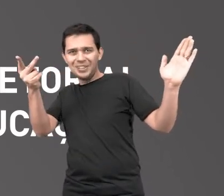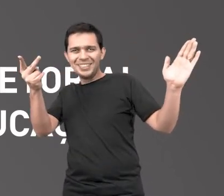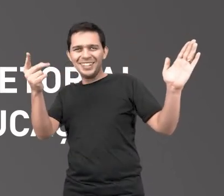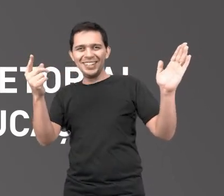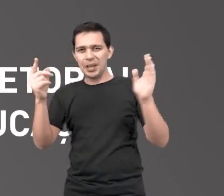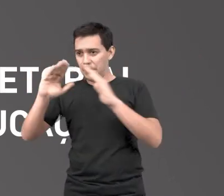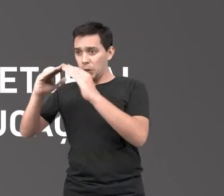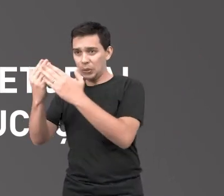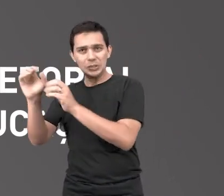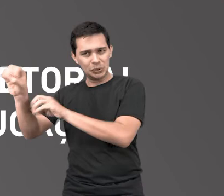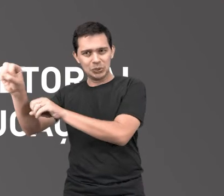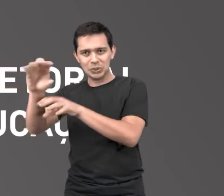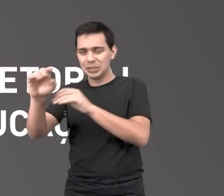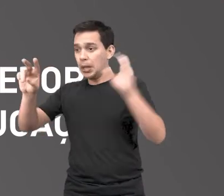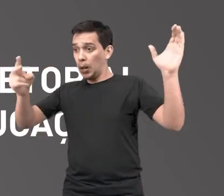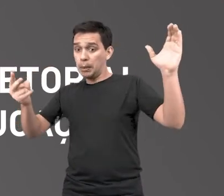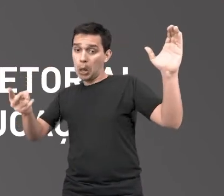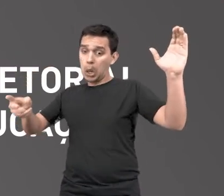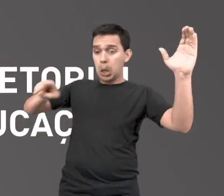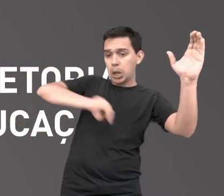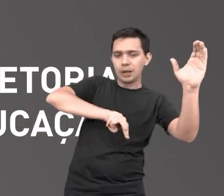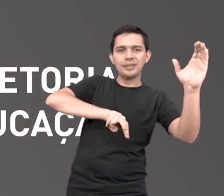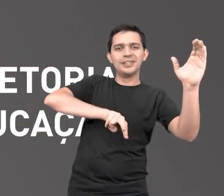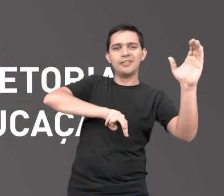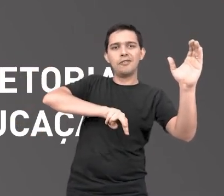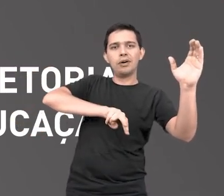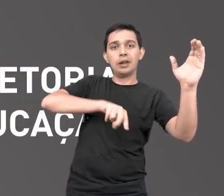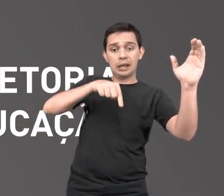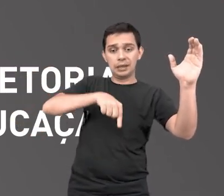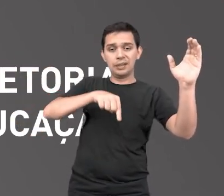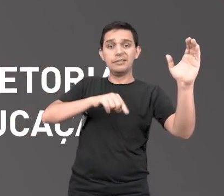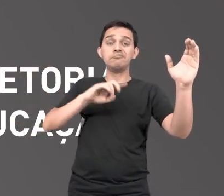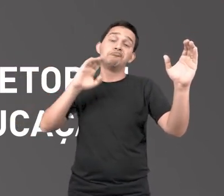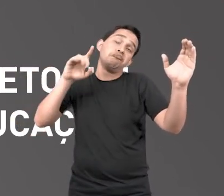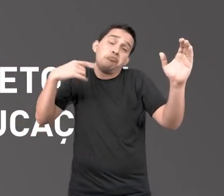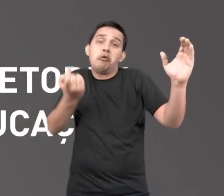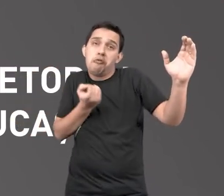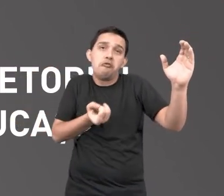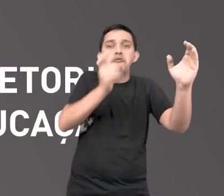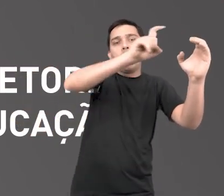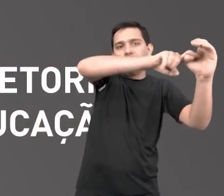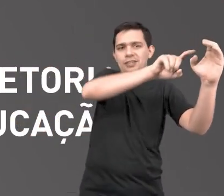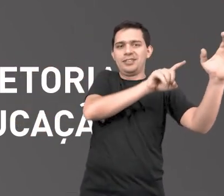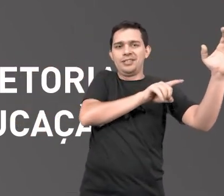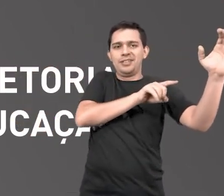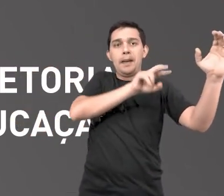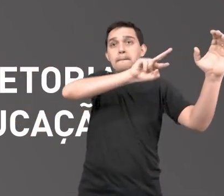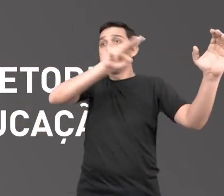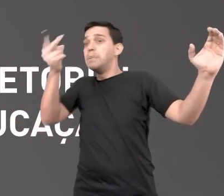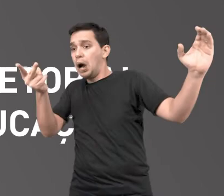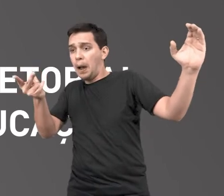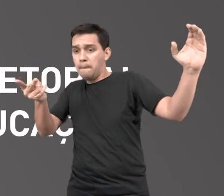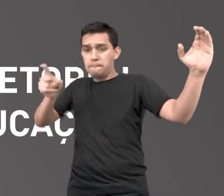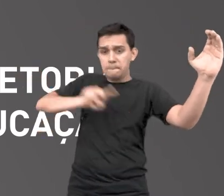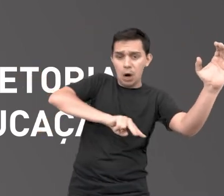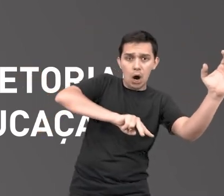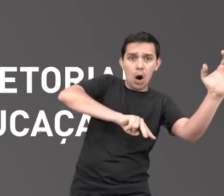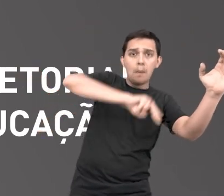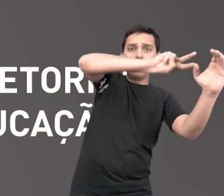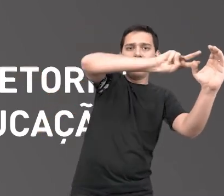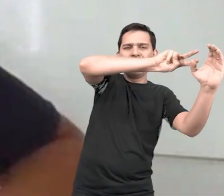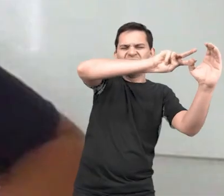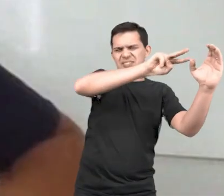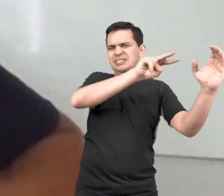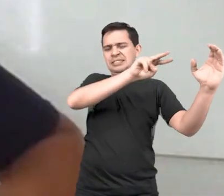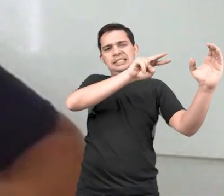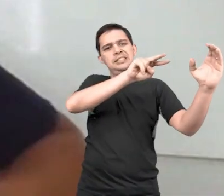da educação e pouquíssimo tempo depois esse recurso seja transferido para uma outra conta ou mesmo retorne para a conta única do